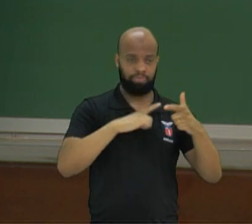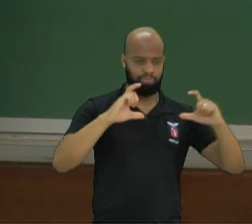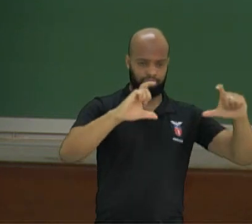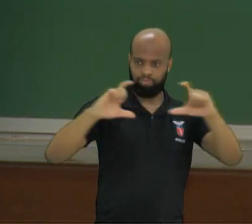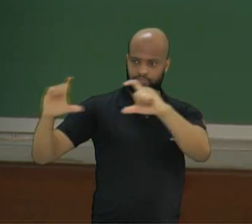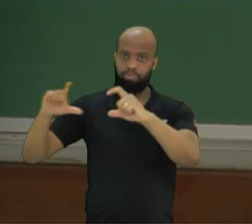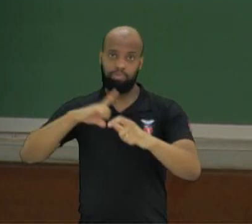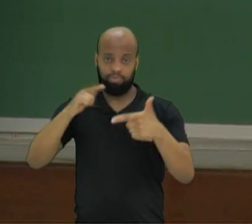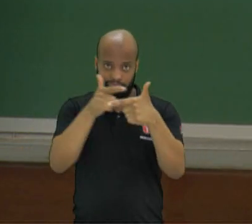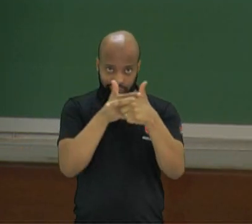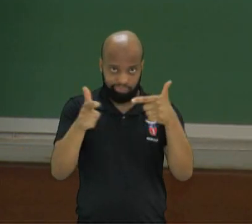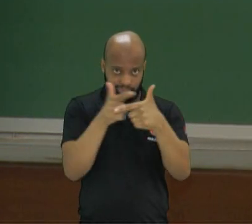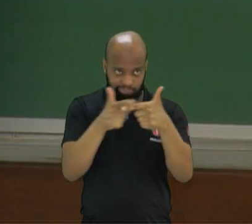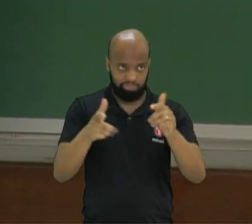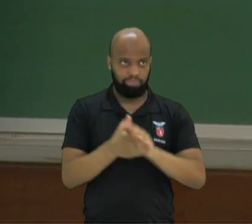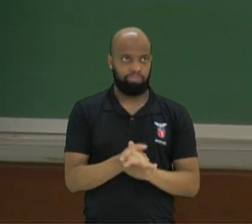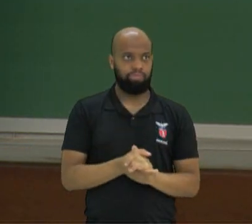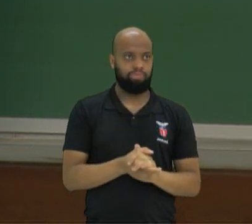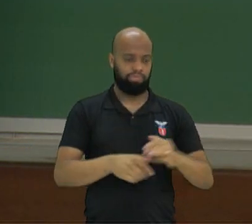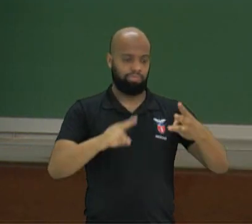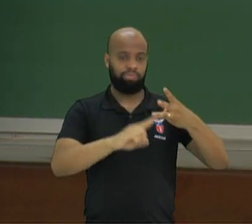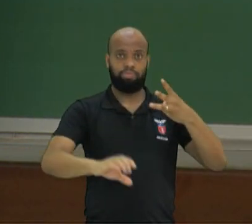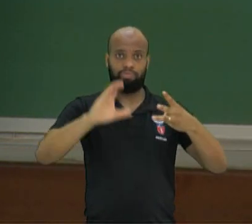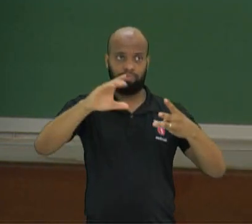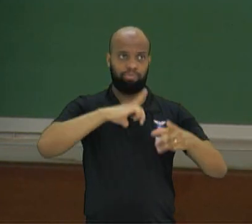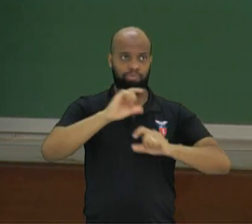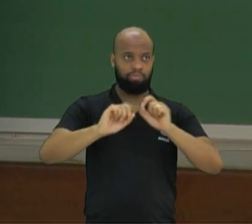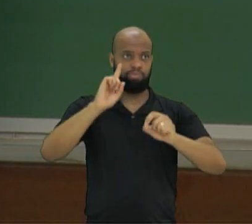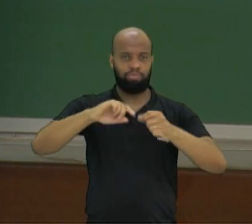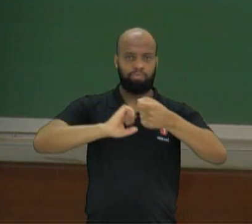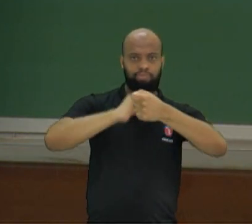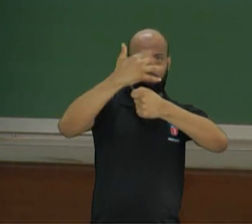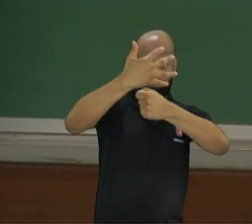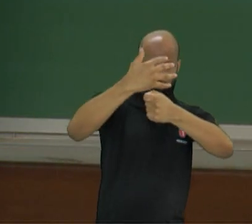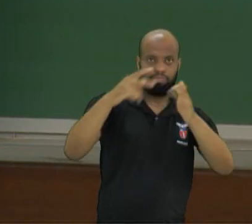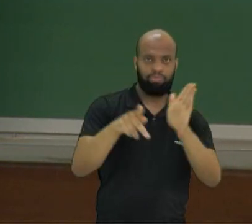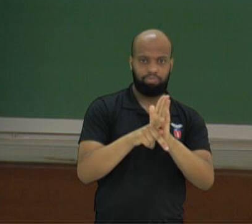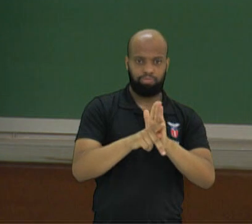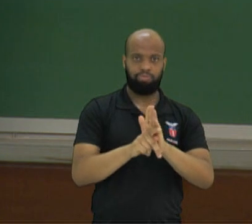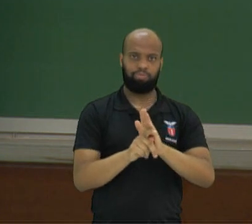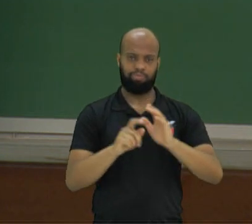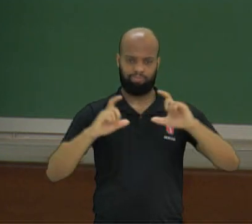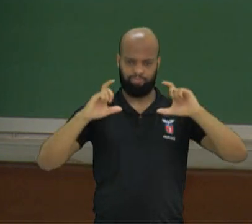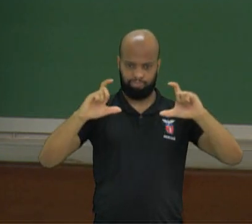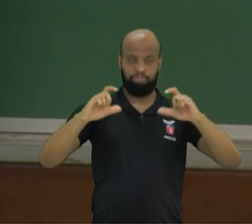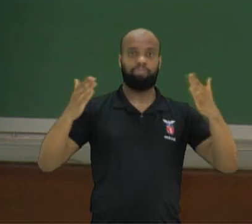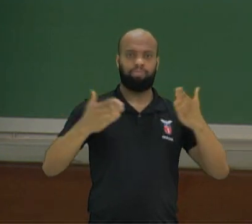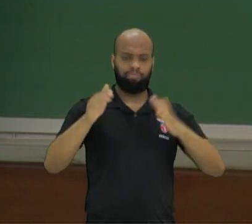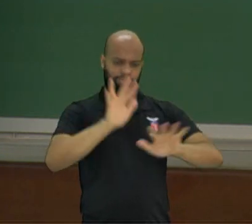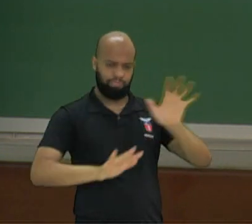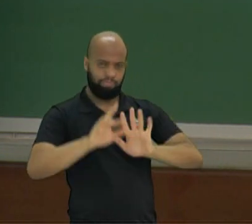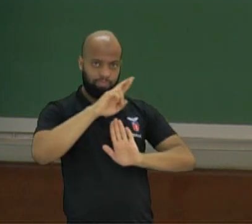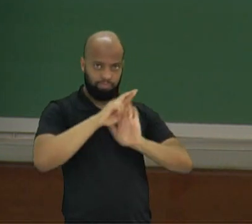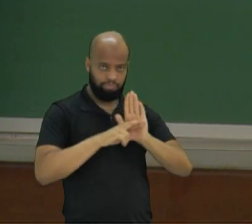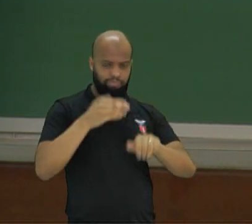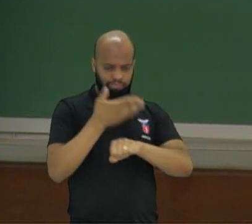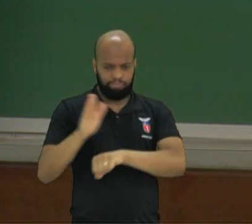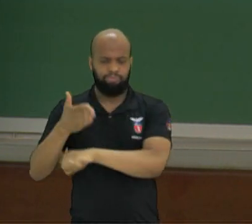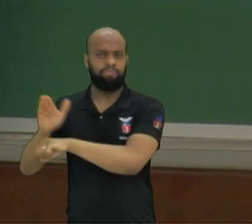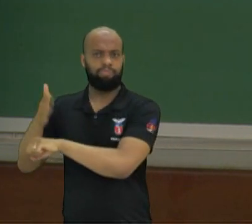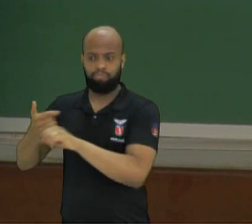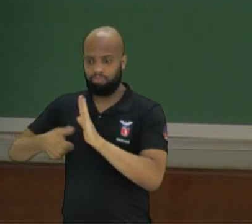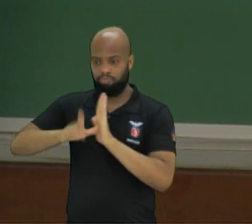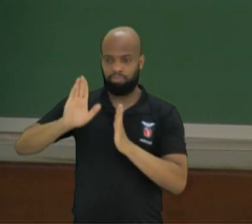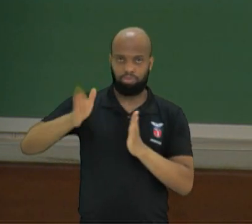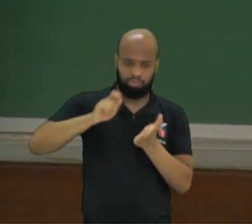monômios, tá? E na letra C, nós temos uma potência de monômios, tá? Então, cuide com as regrinhas, treine aquelas regras